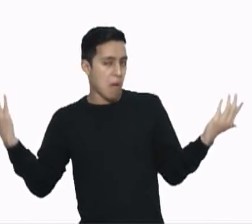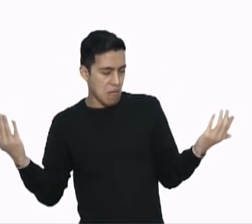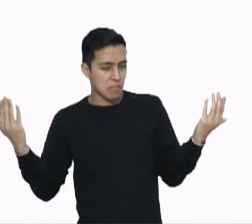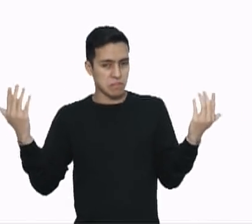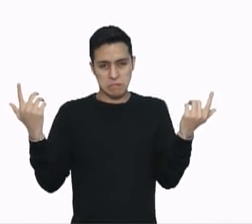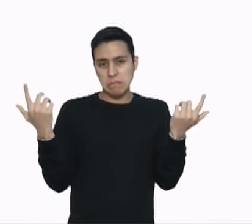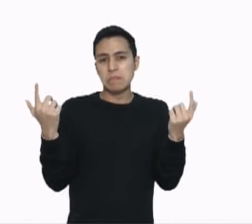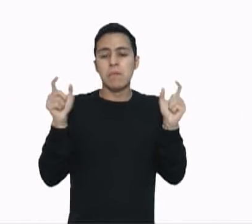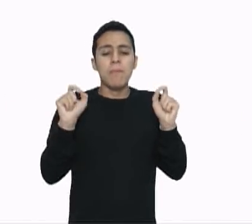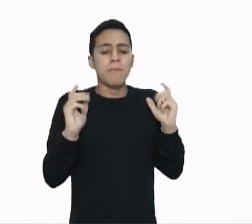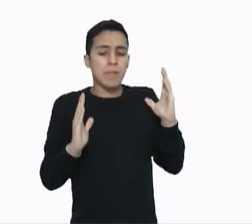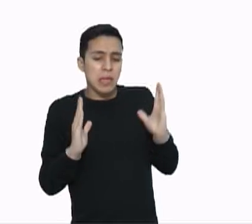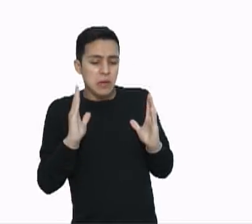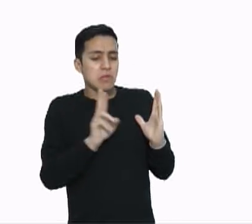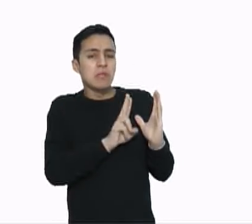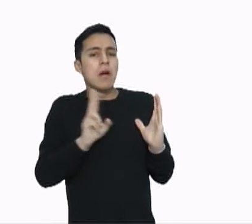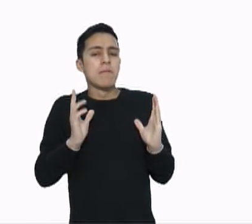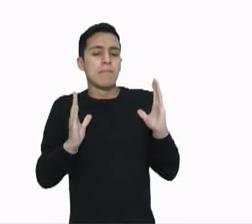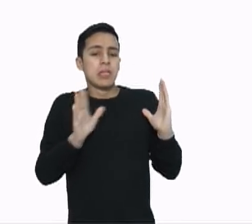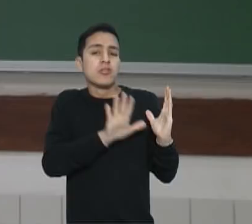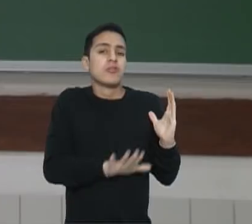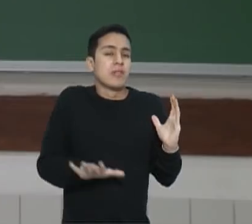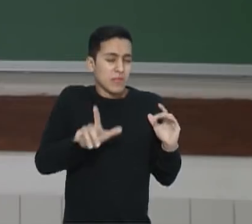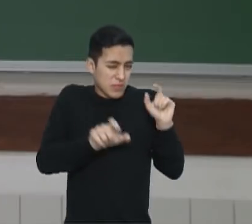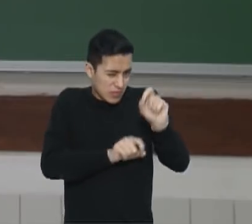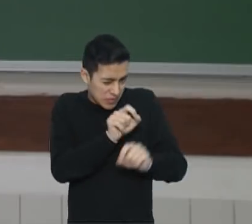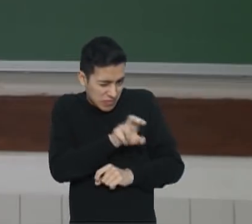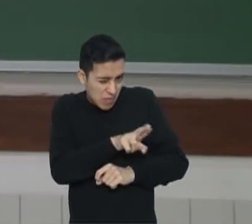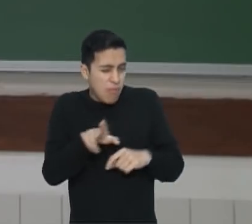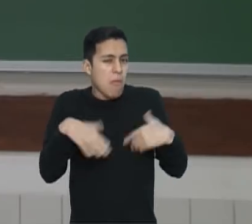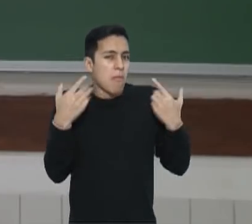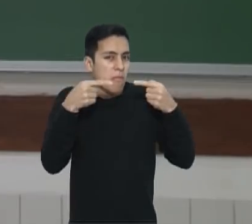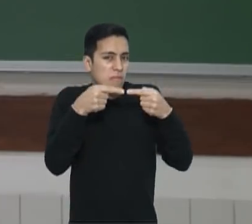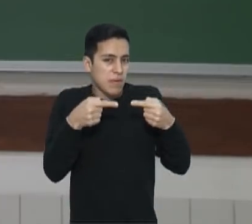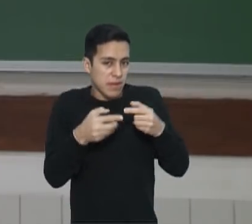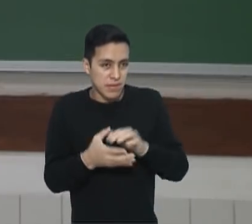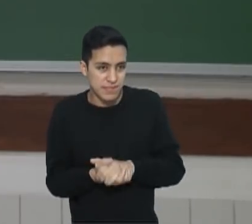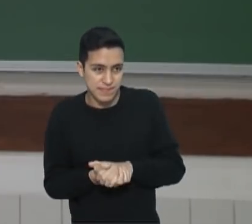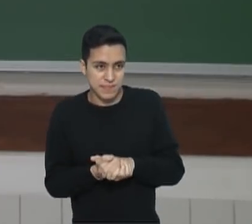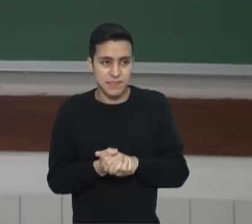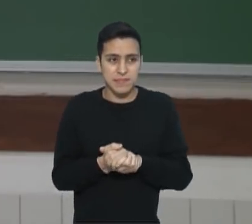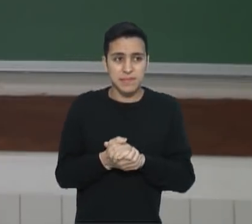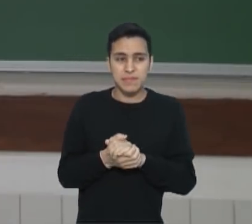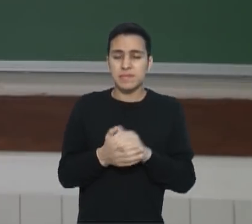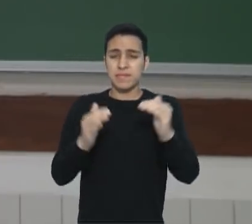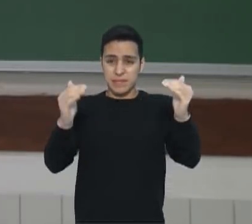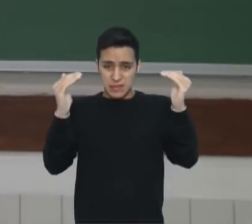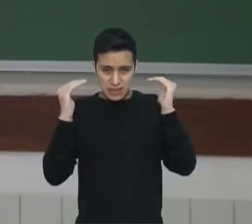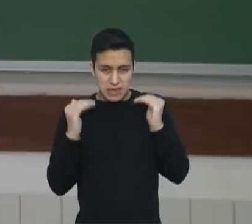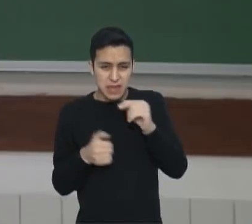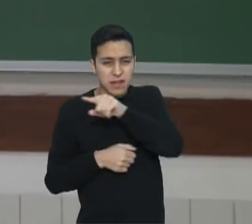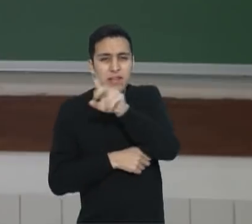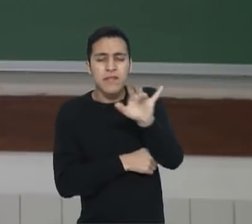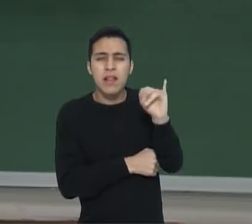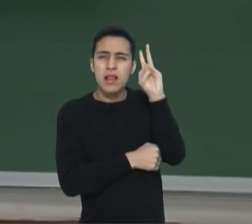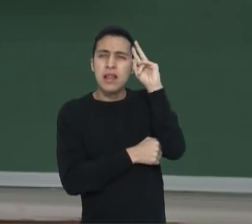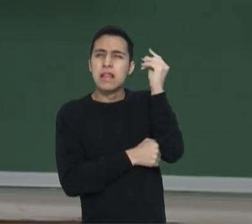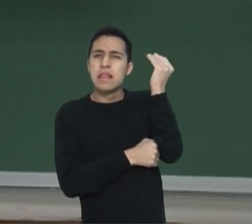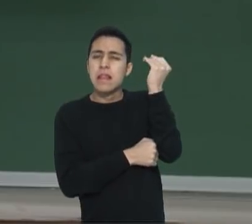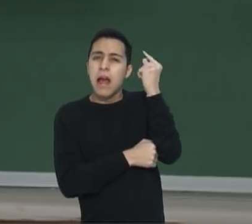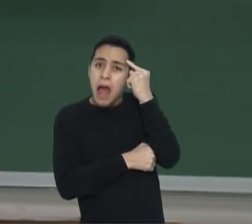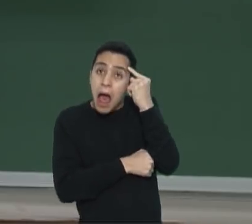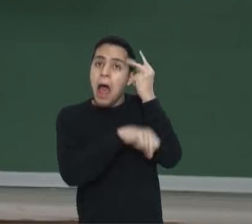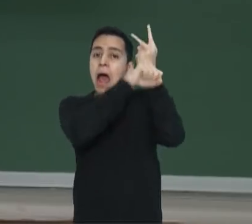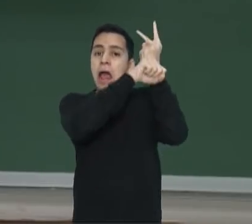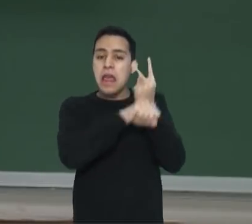período conhecido como, esse período geral, que nome levava. A segunda ideia, você vai se lembrar. Um símbolo da